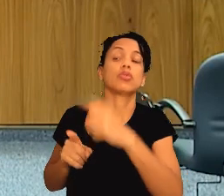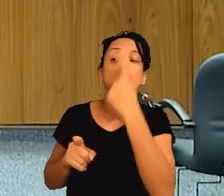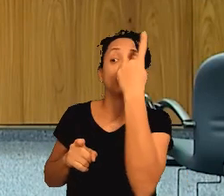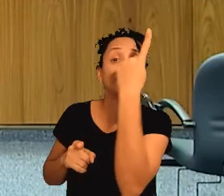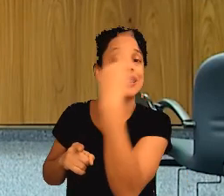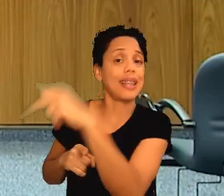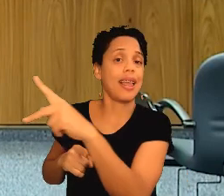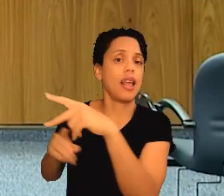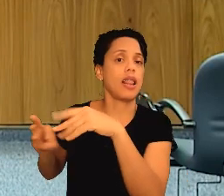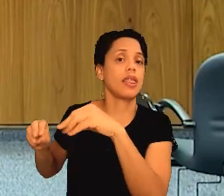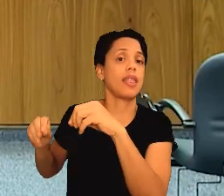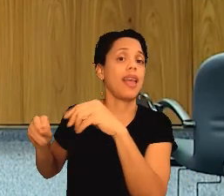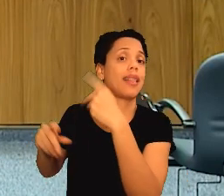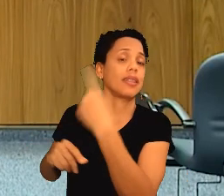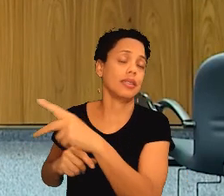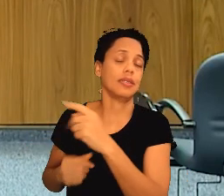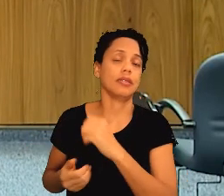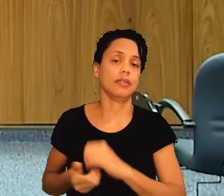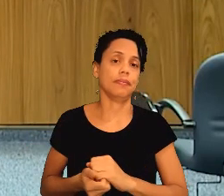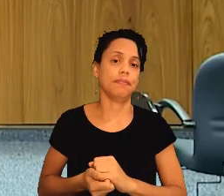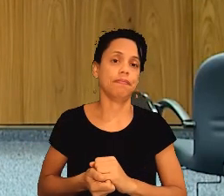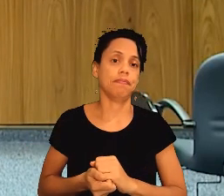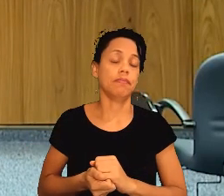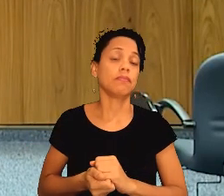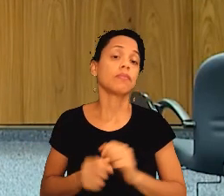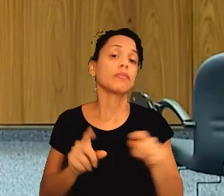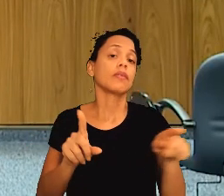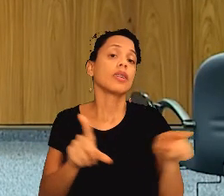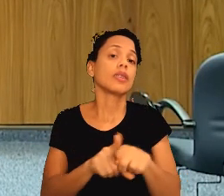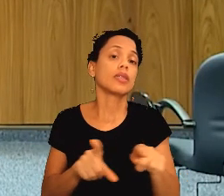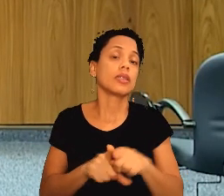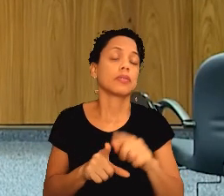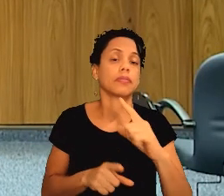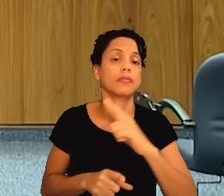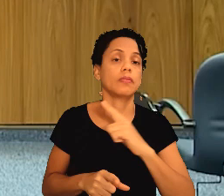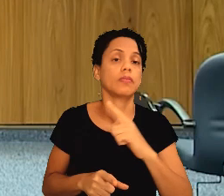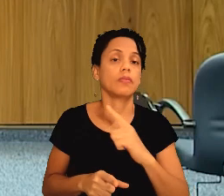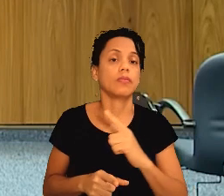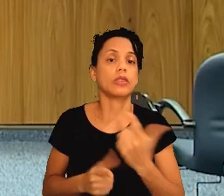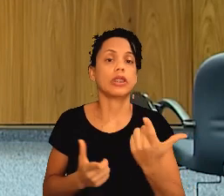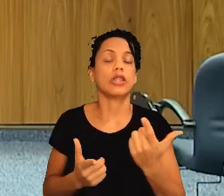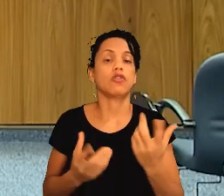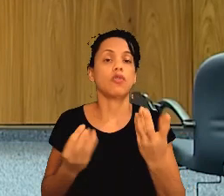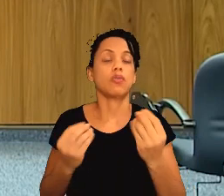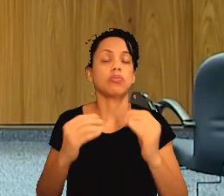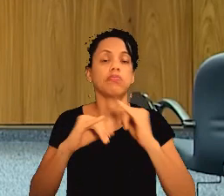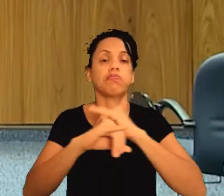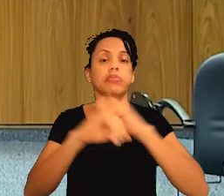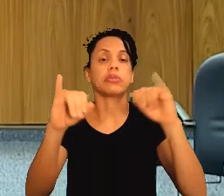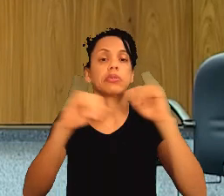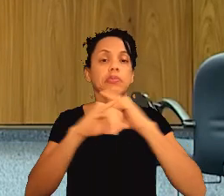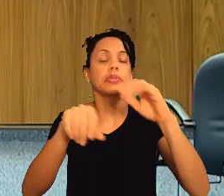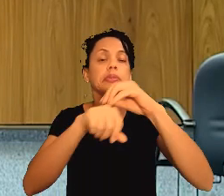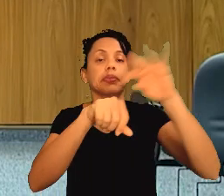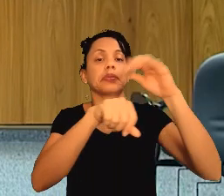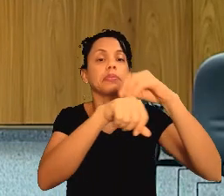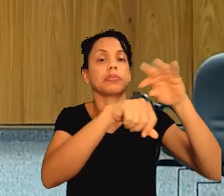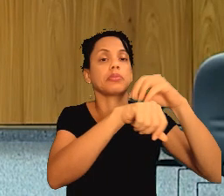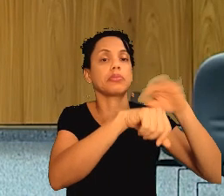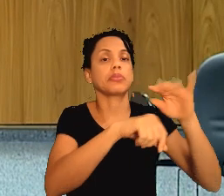suas terras. Né? Então, e mais, deu-se muita propaganda,